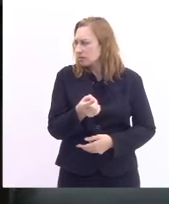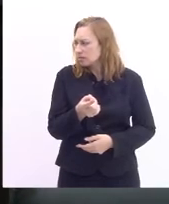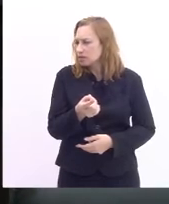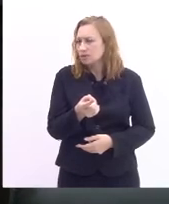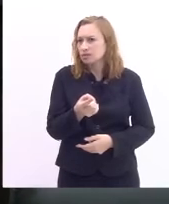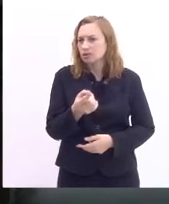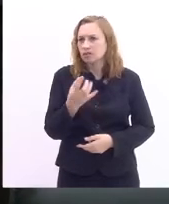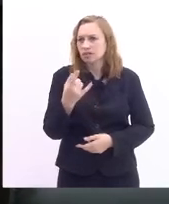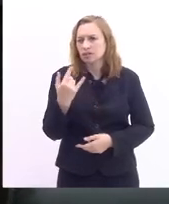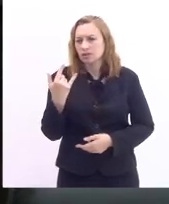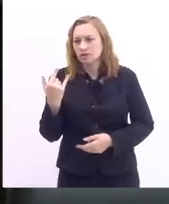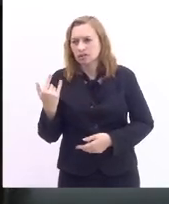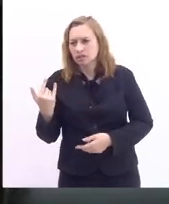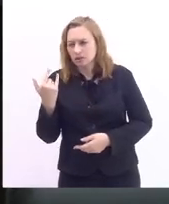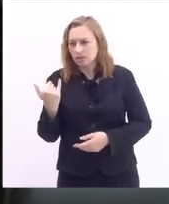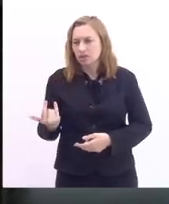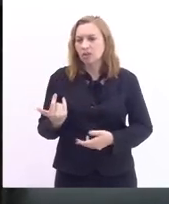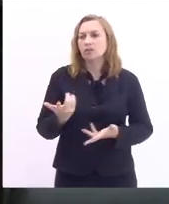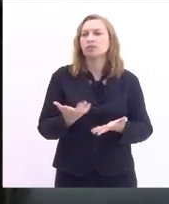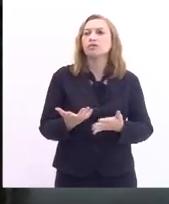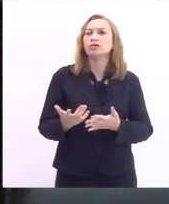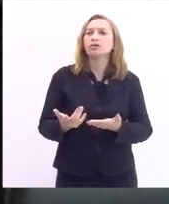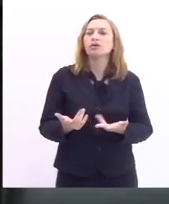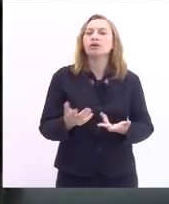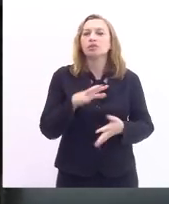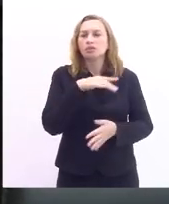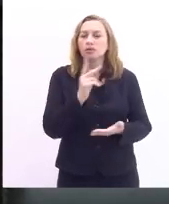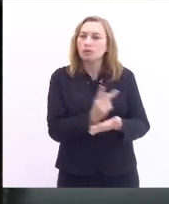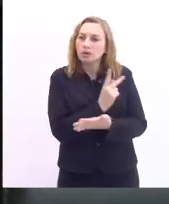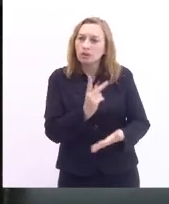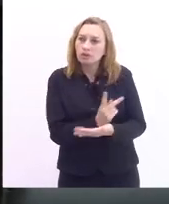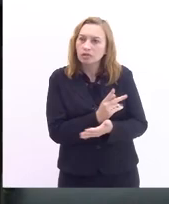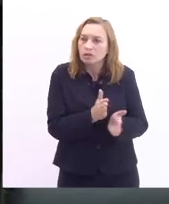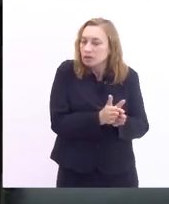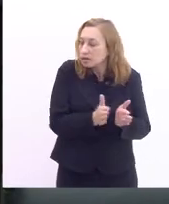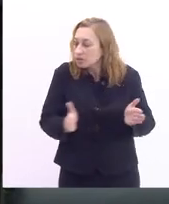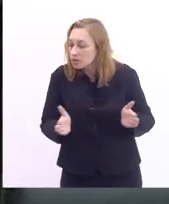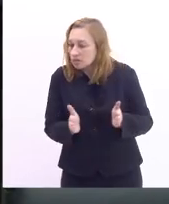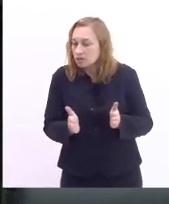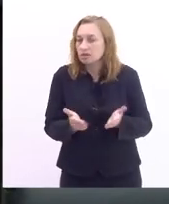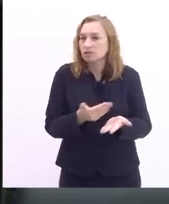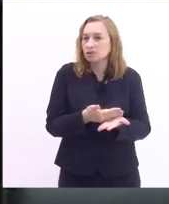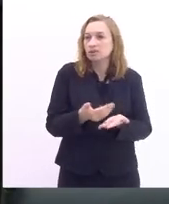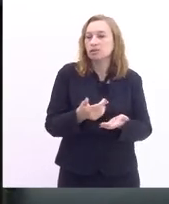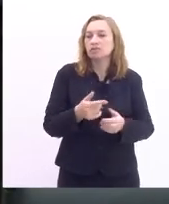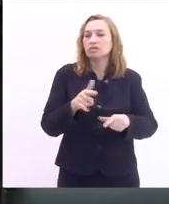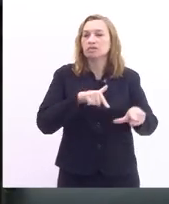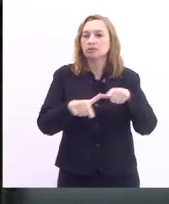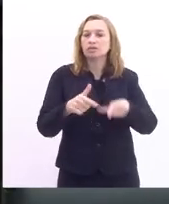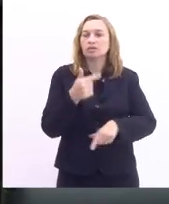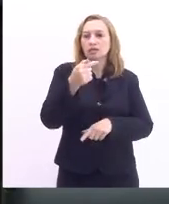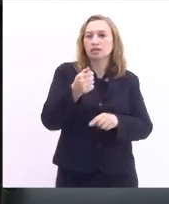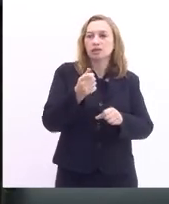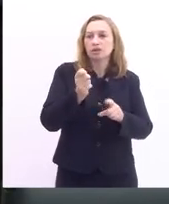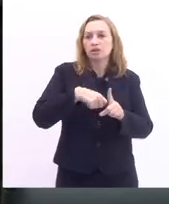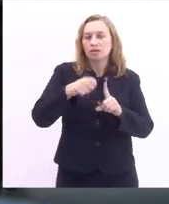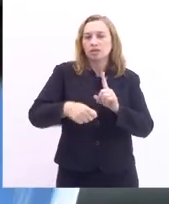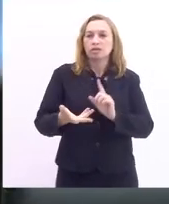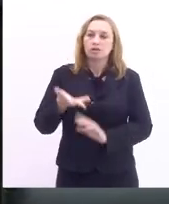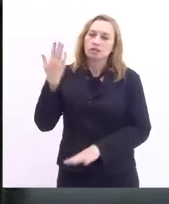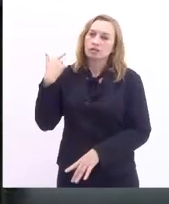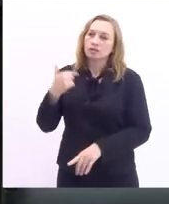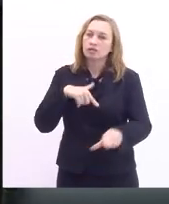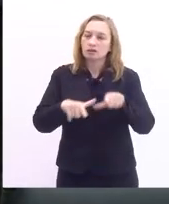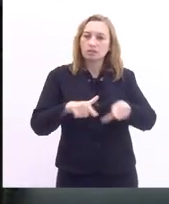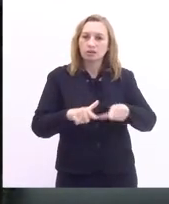verdadeiro caos e foi nessa Ciranda que nós iniciamos o trabalho aqui há sete meses atrás esse